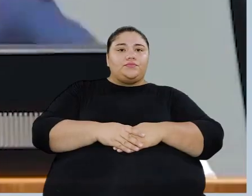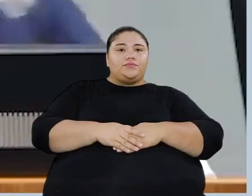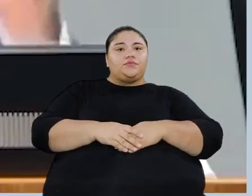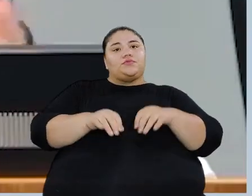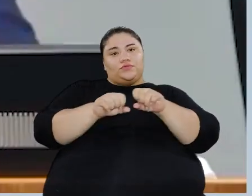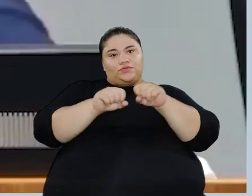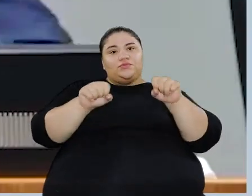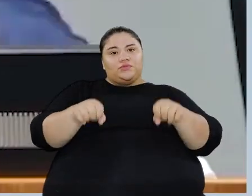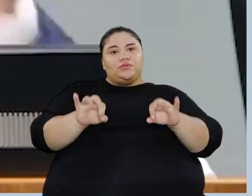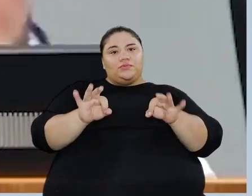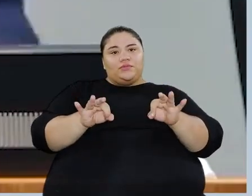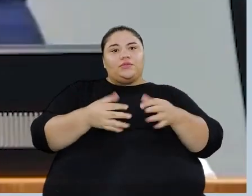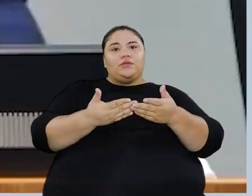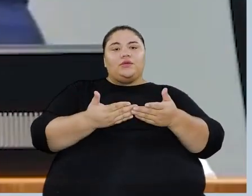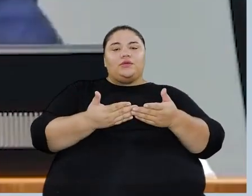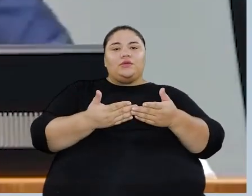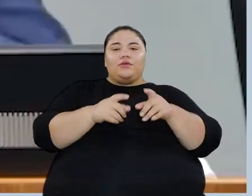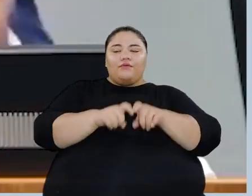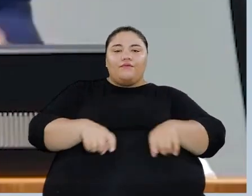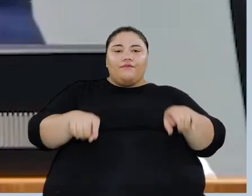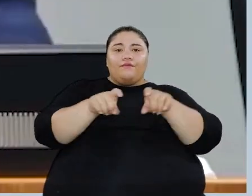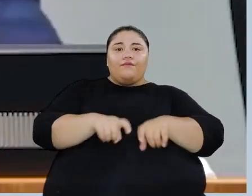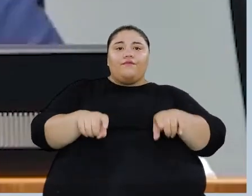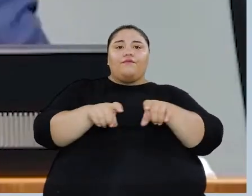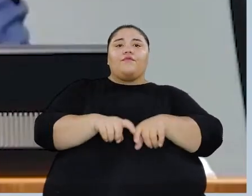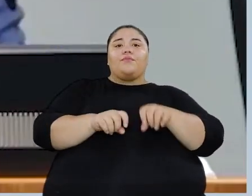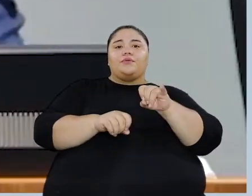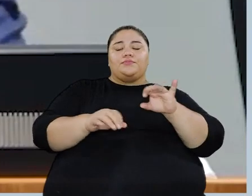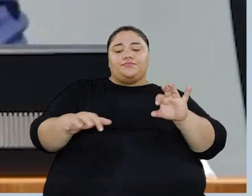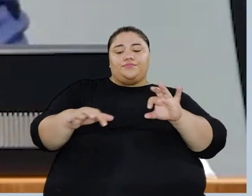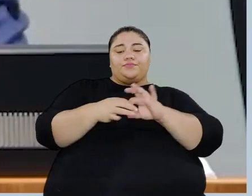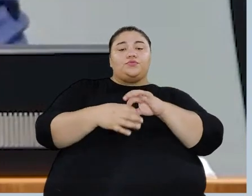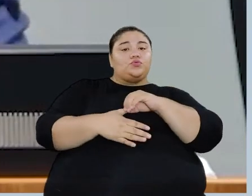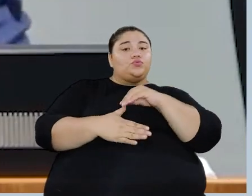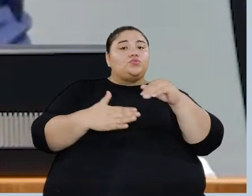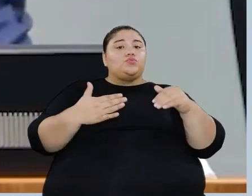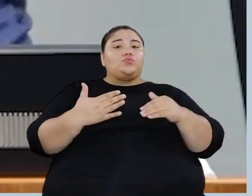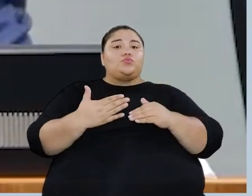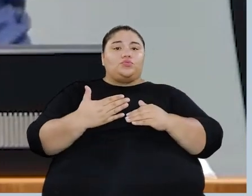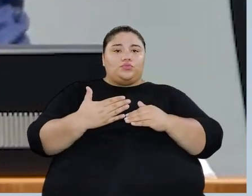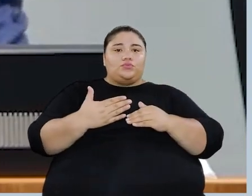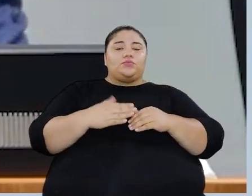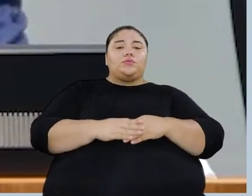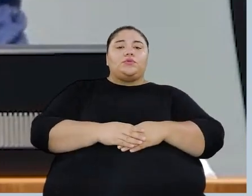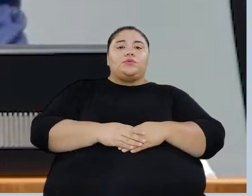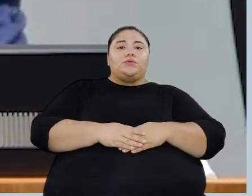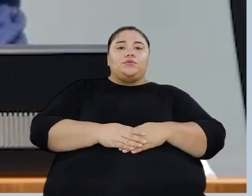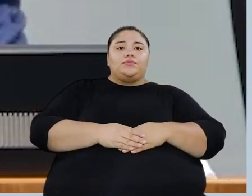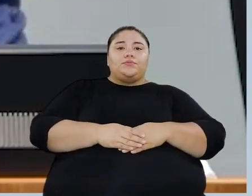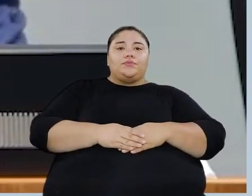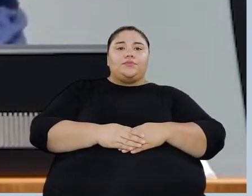do sistema, né? Do sistema de informática que vai estar atrelado a tudo isso